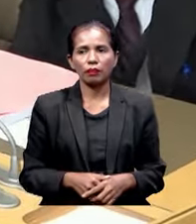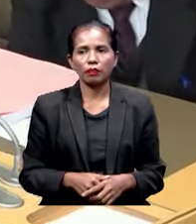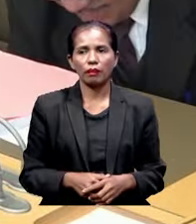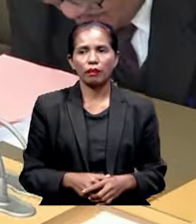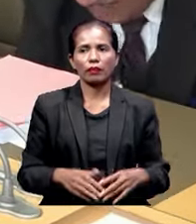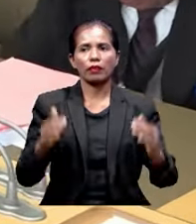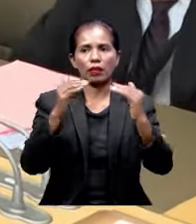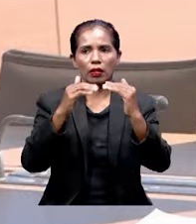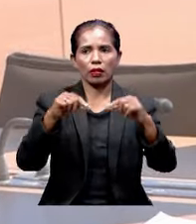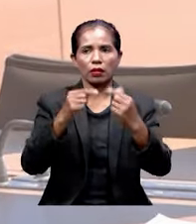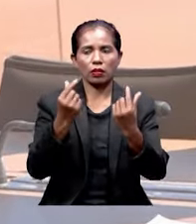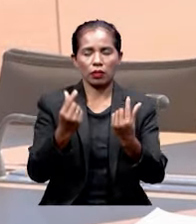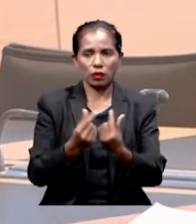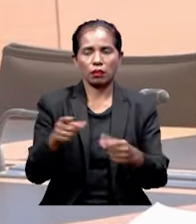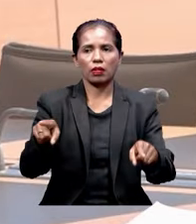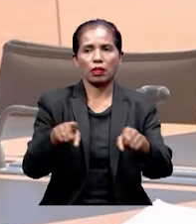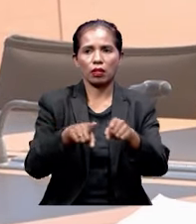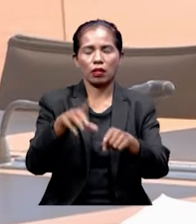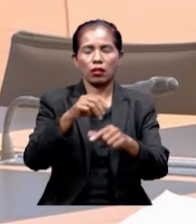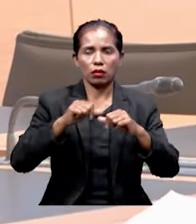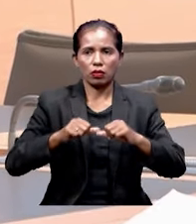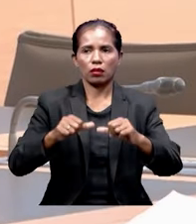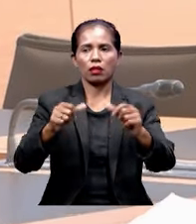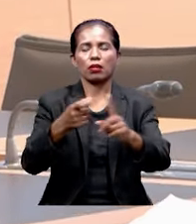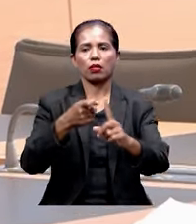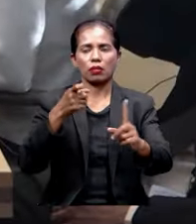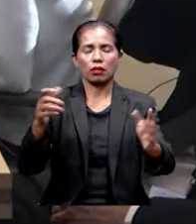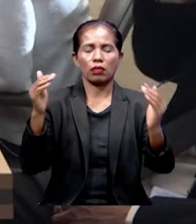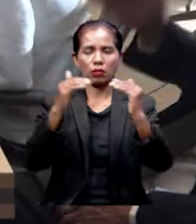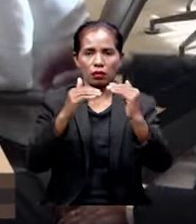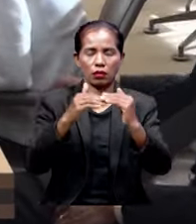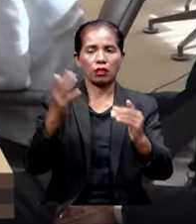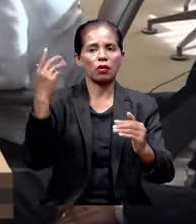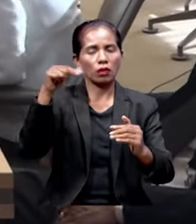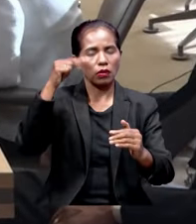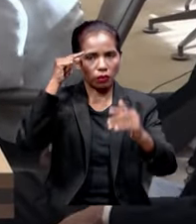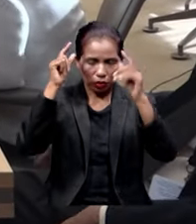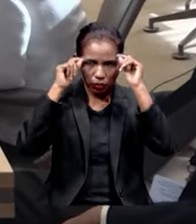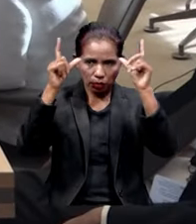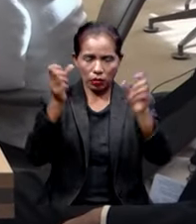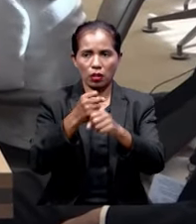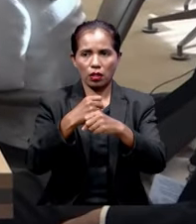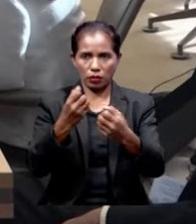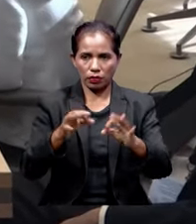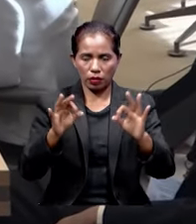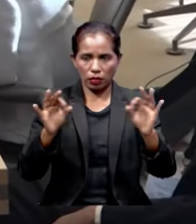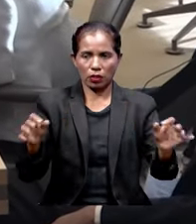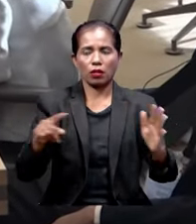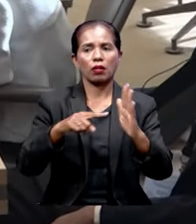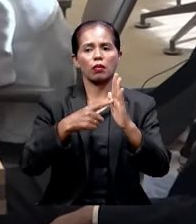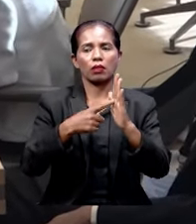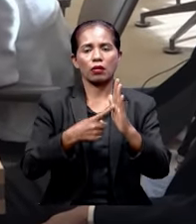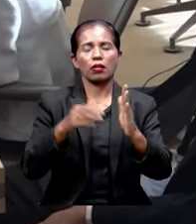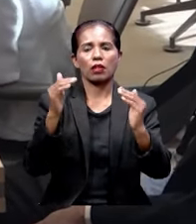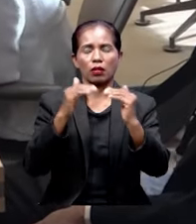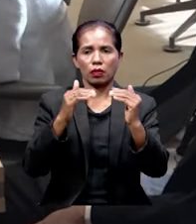Reunião da NEM, Grupo Traballu, na reunião continuação, o assessor Mutu, que irá que governo Timor-Leste, Halau Tiona, a queda sua reunião